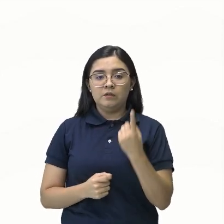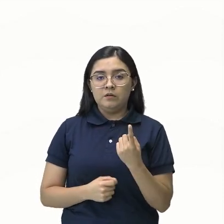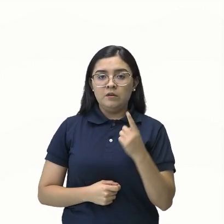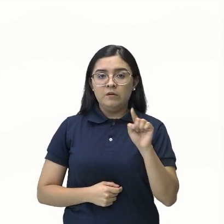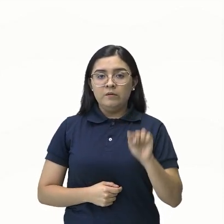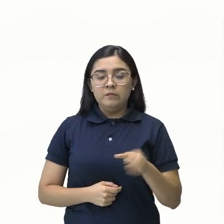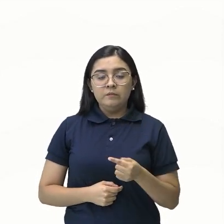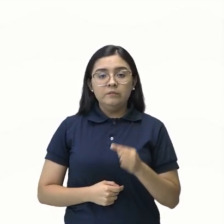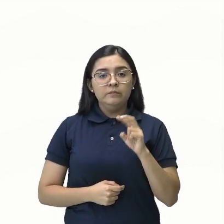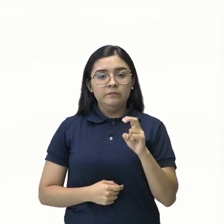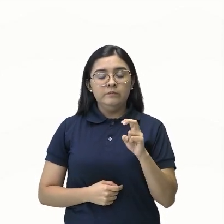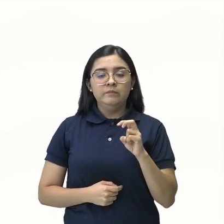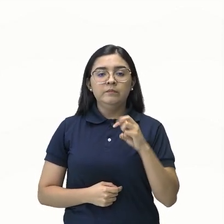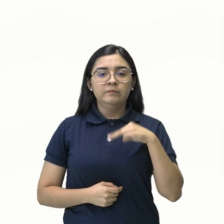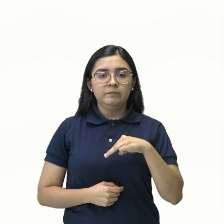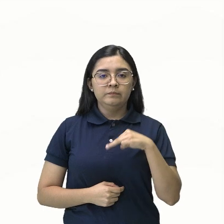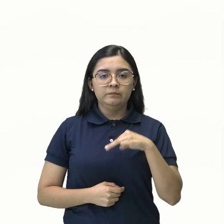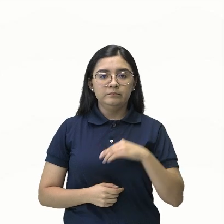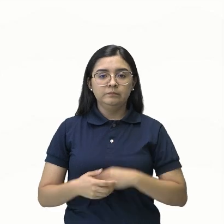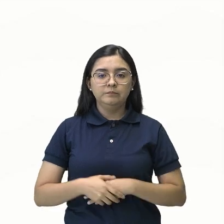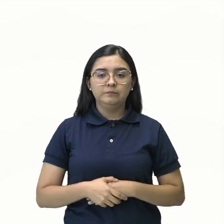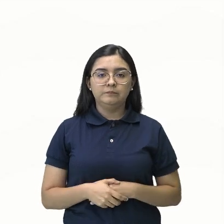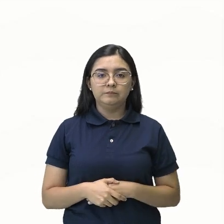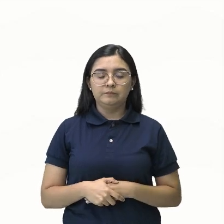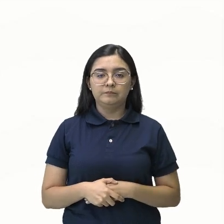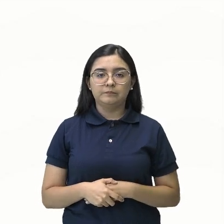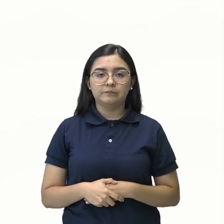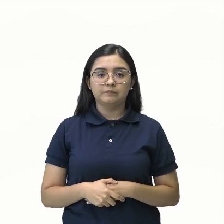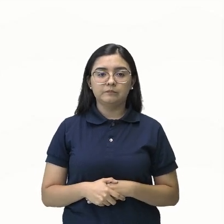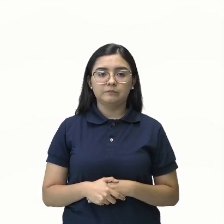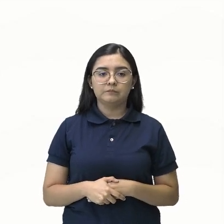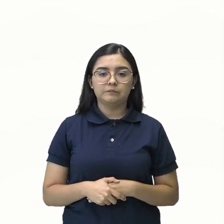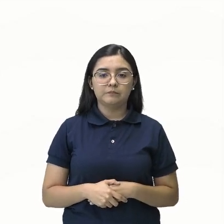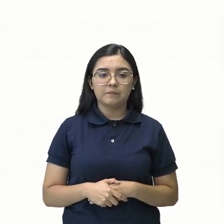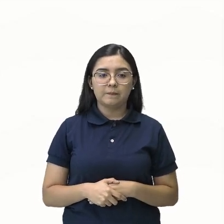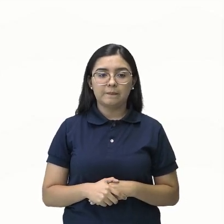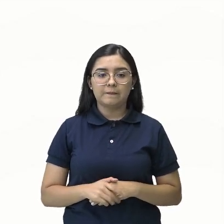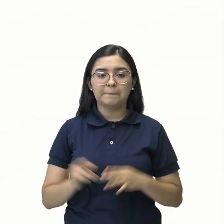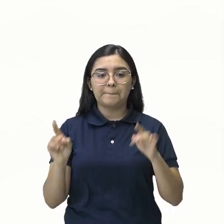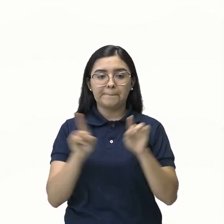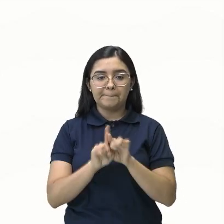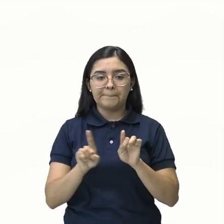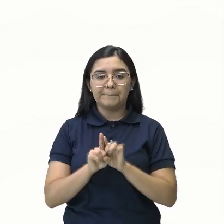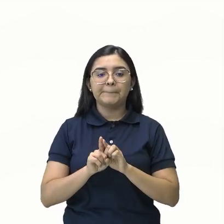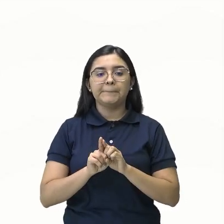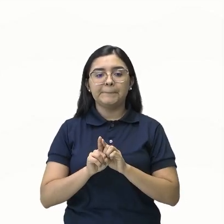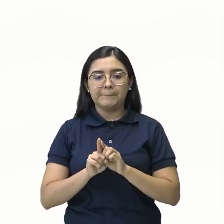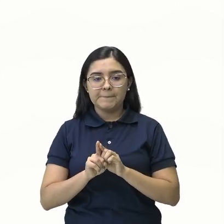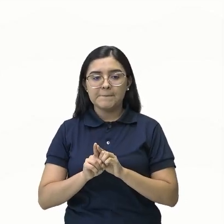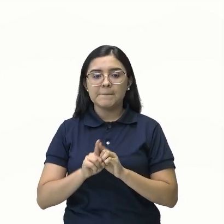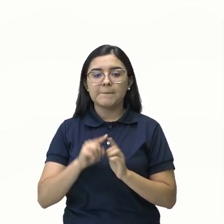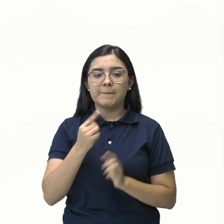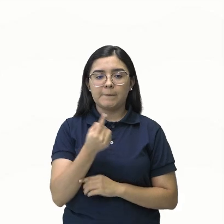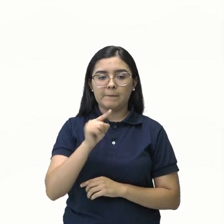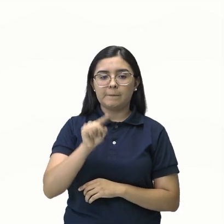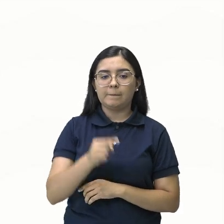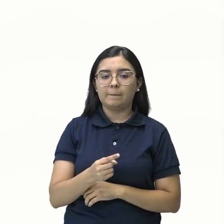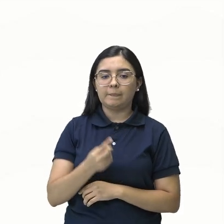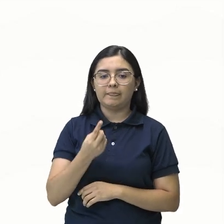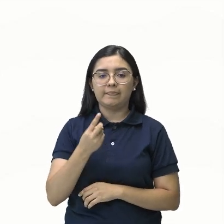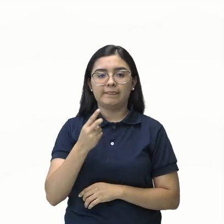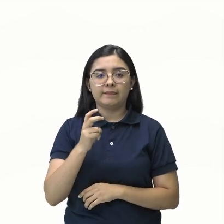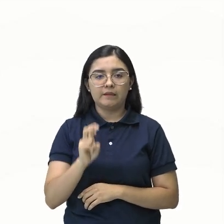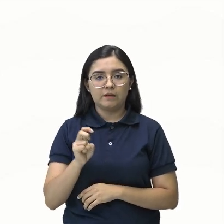1,5, né? 1,5 metro. Então, aqui também será 1,5 metro e aqui também